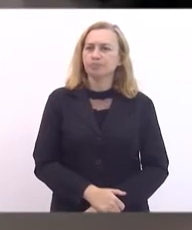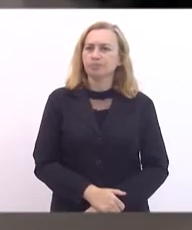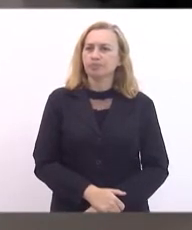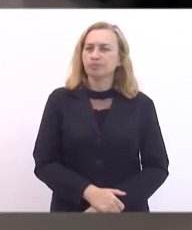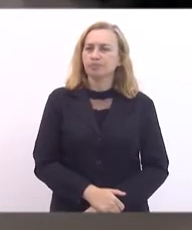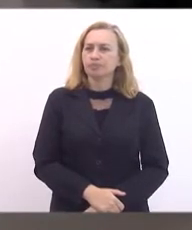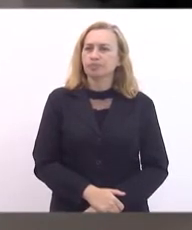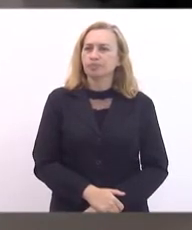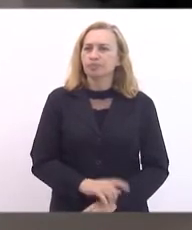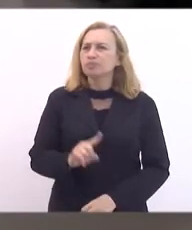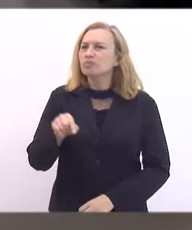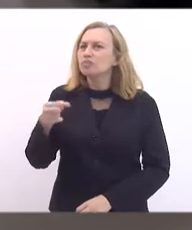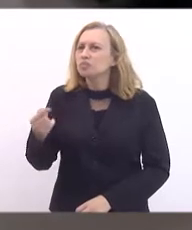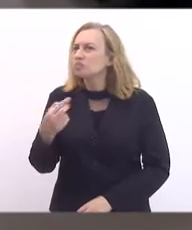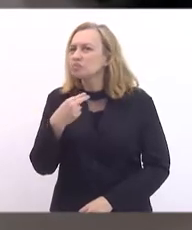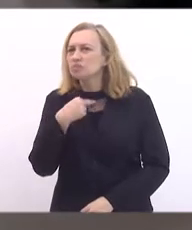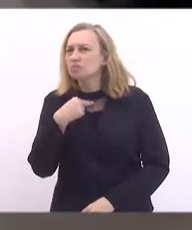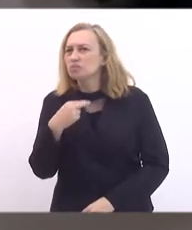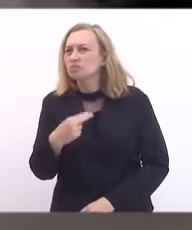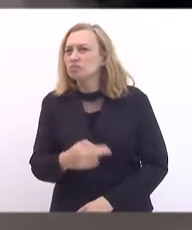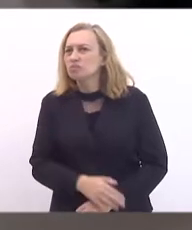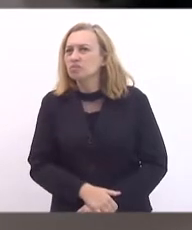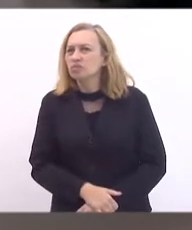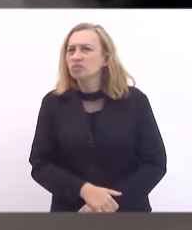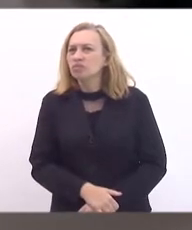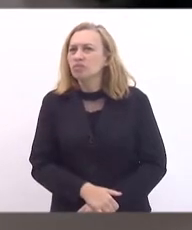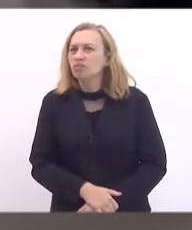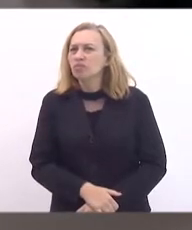o outro não foi o